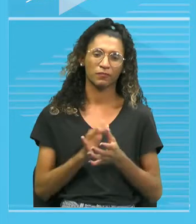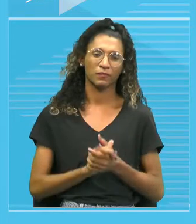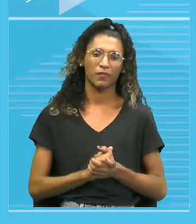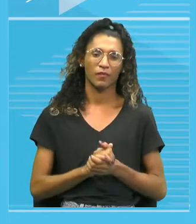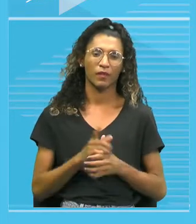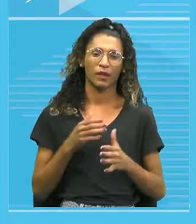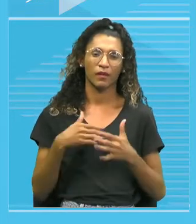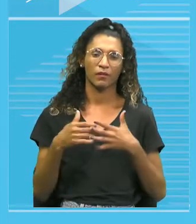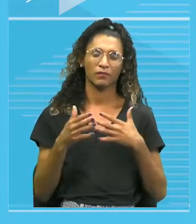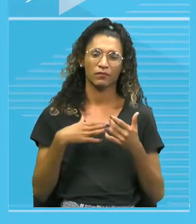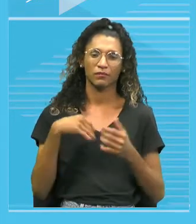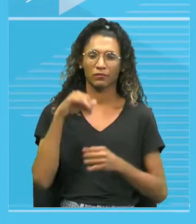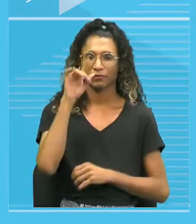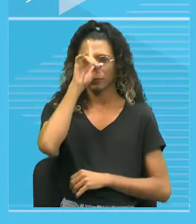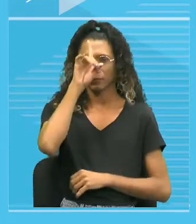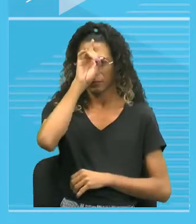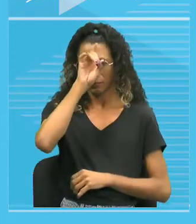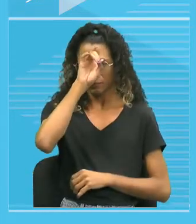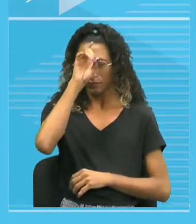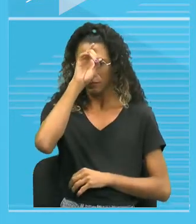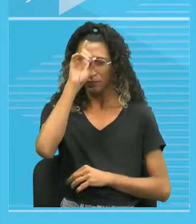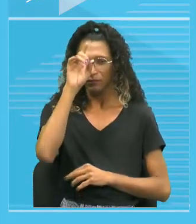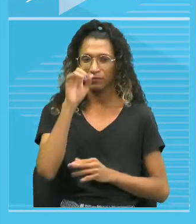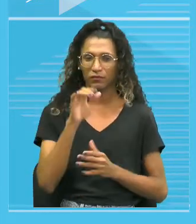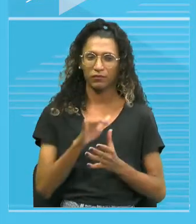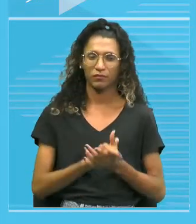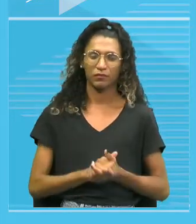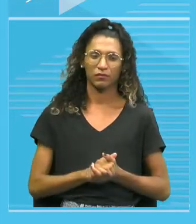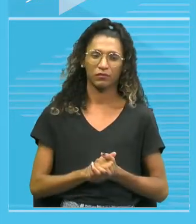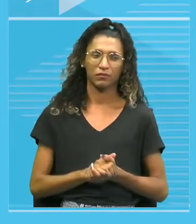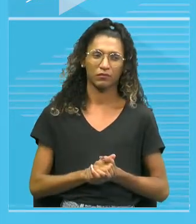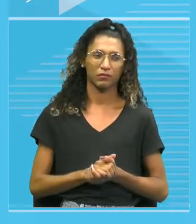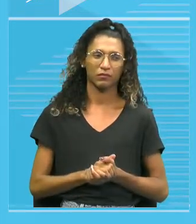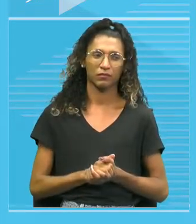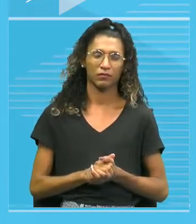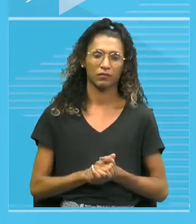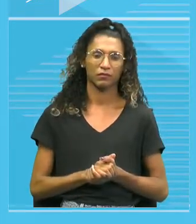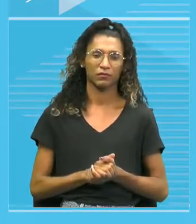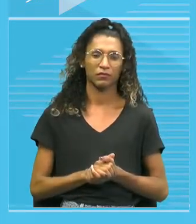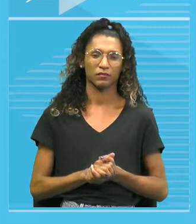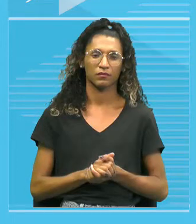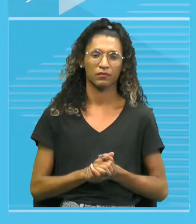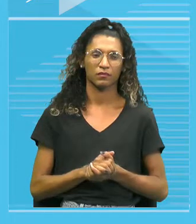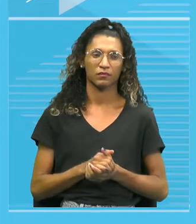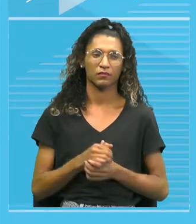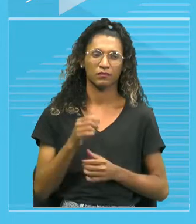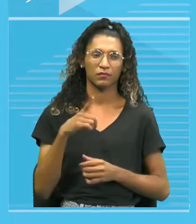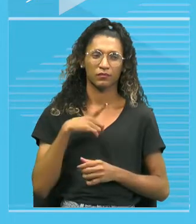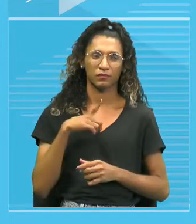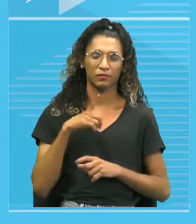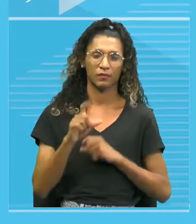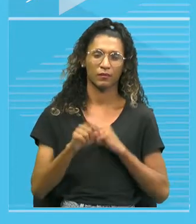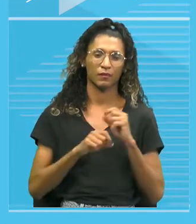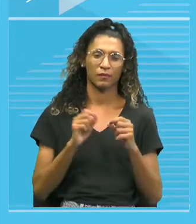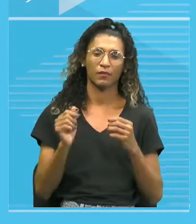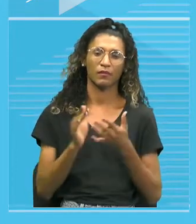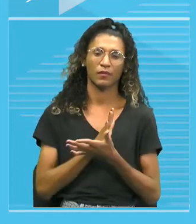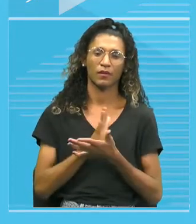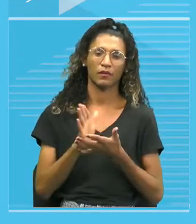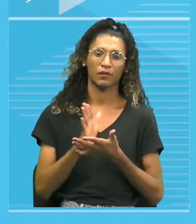qualquer hospital, cara, por mais fraco que ele possa ser, ele tem aparelhos